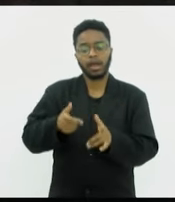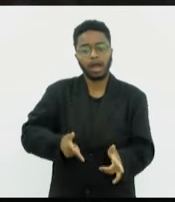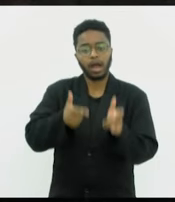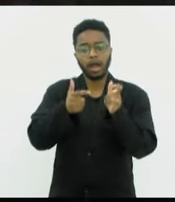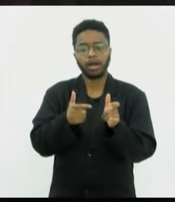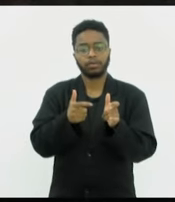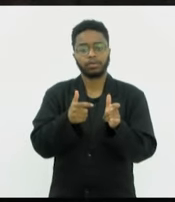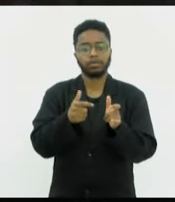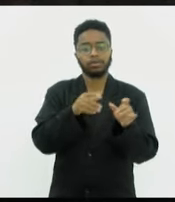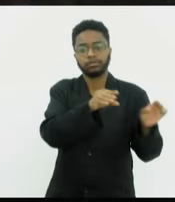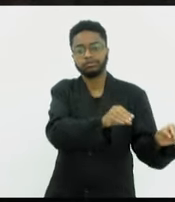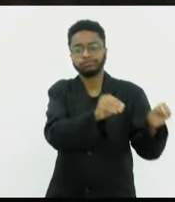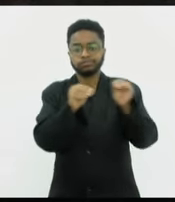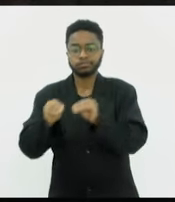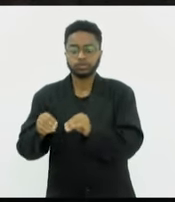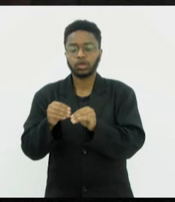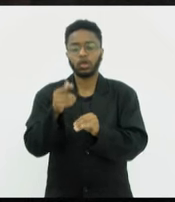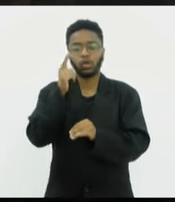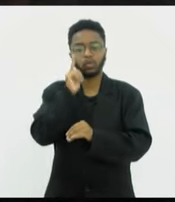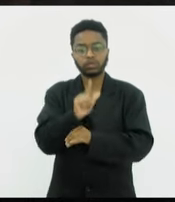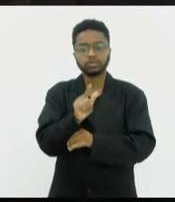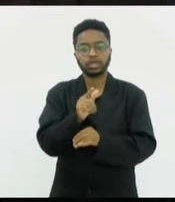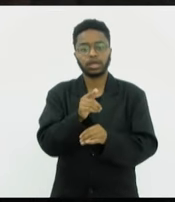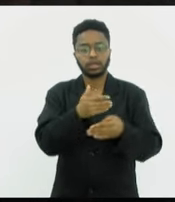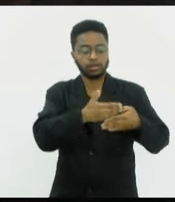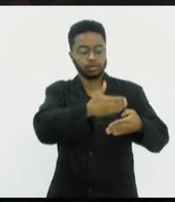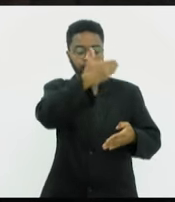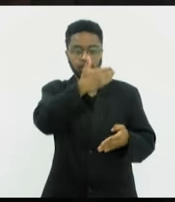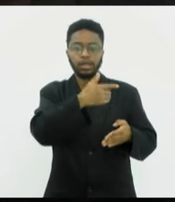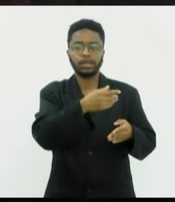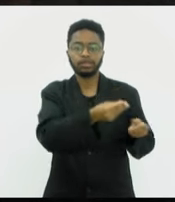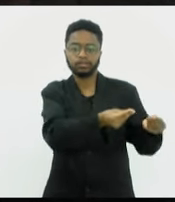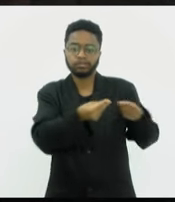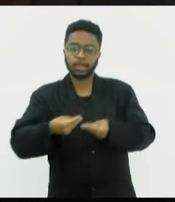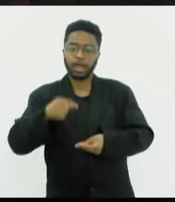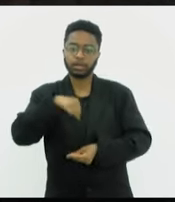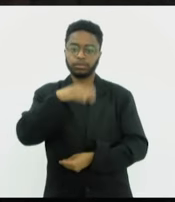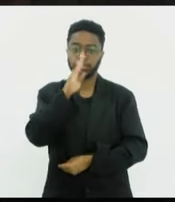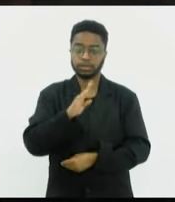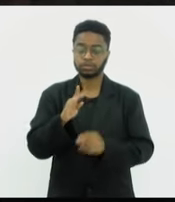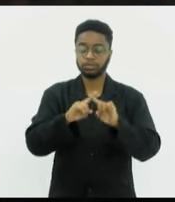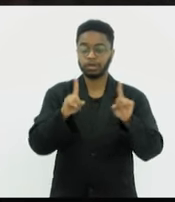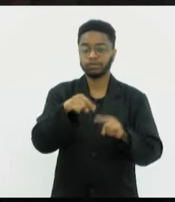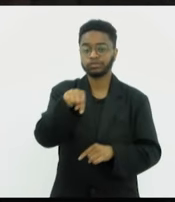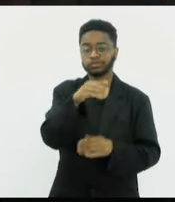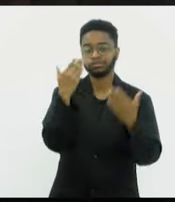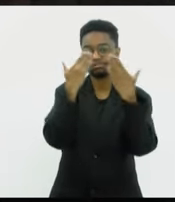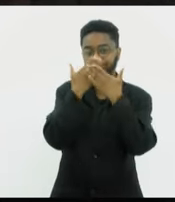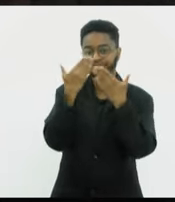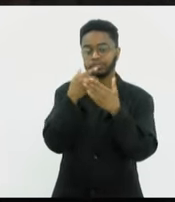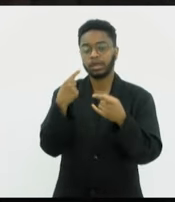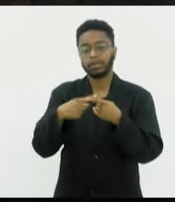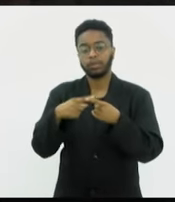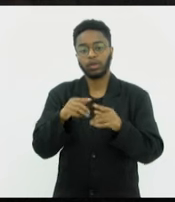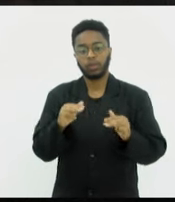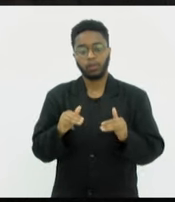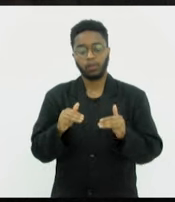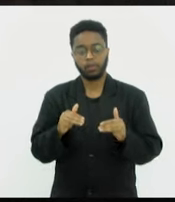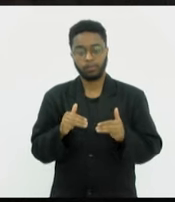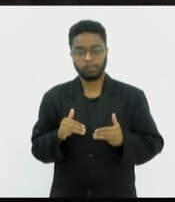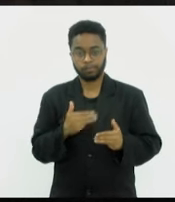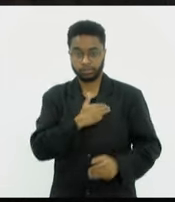de fora para cá, que eles atravessam aqui para dentro do nosso Brasil. Isso vocês não veem. Você não vê o ministro da Defesa fazer